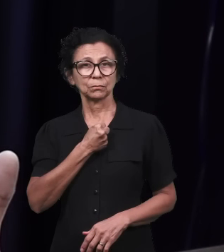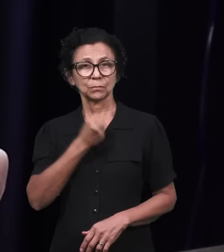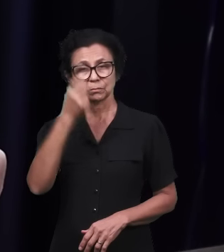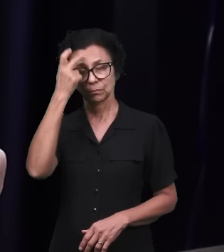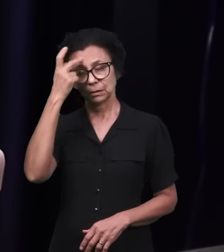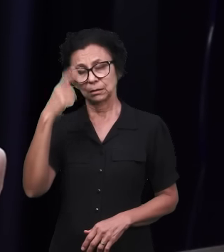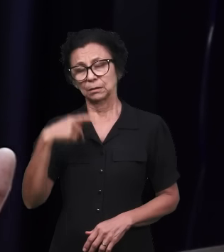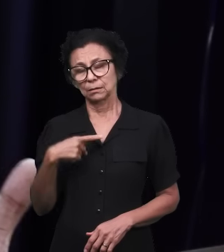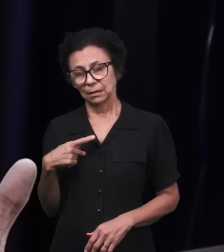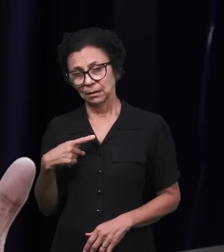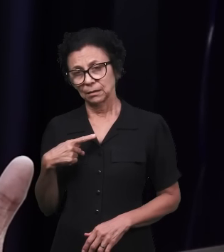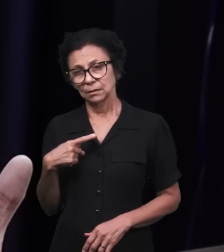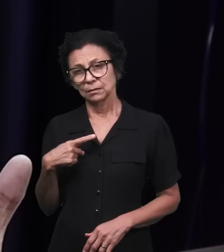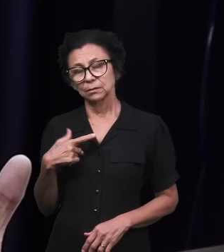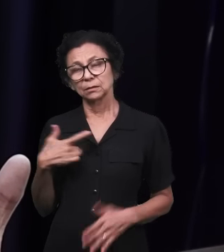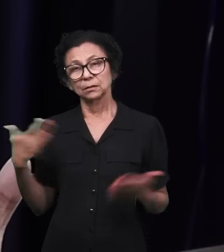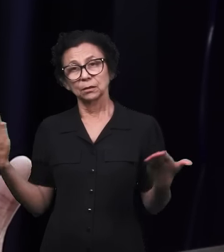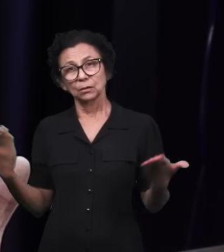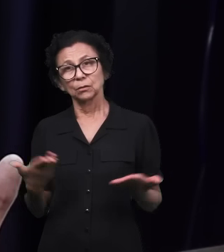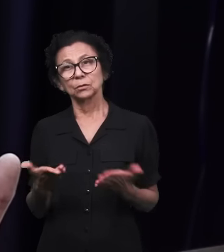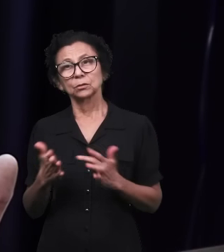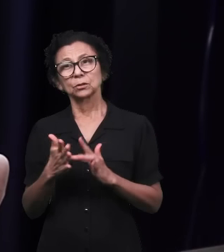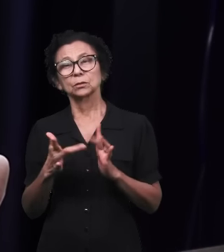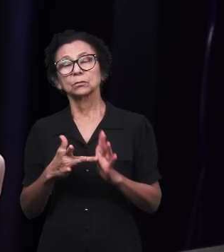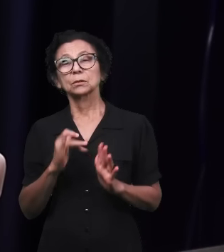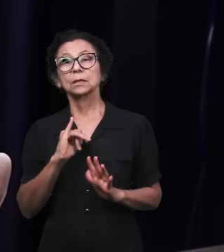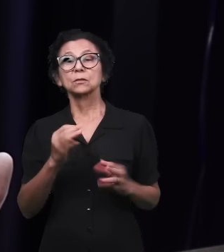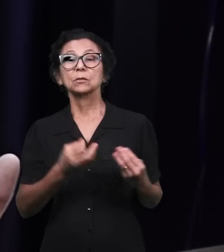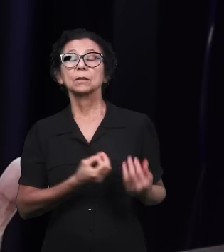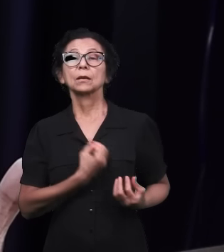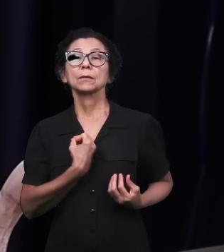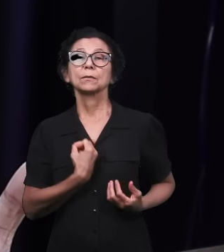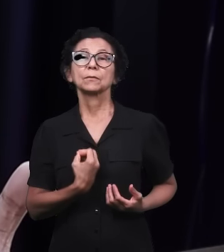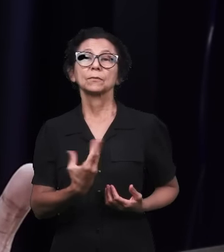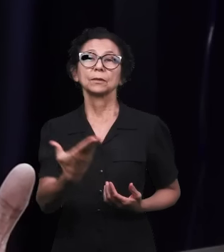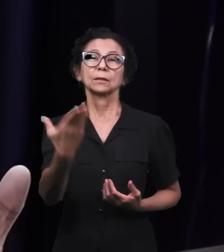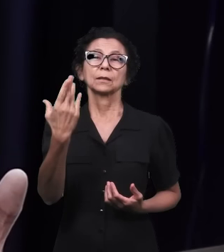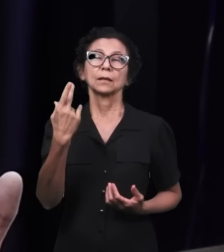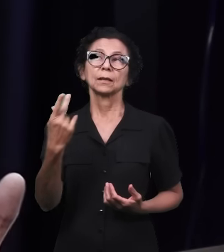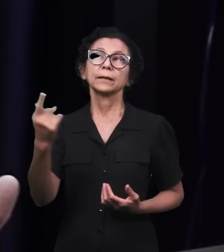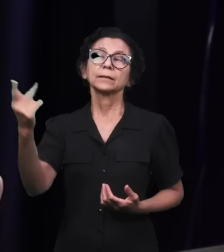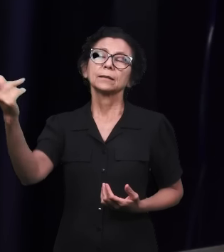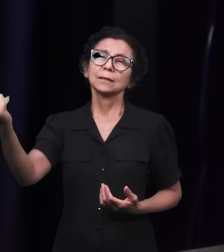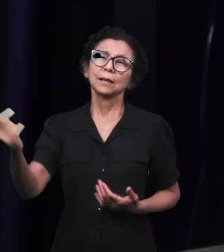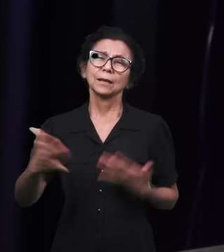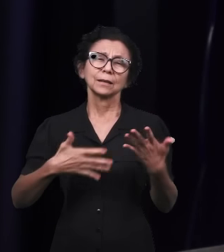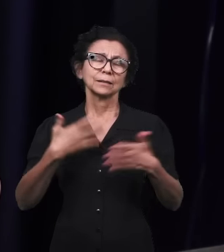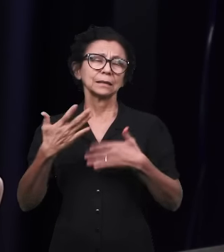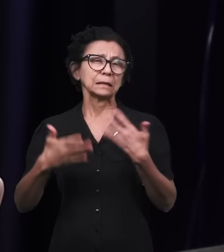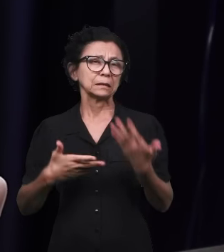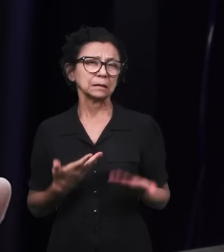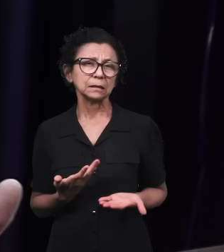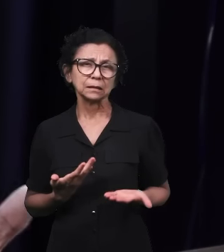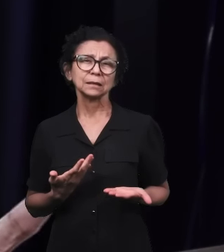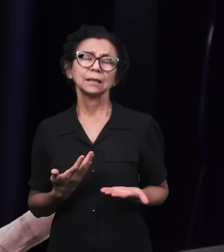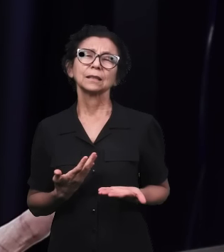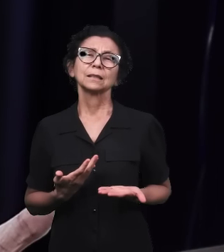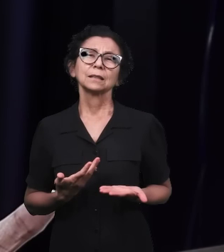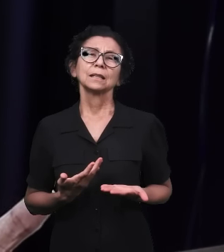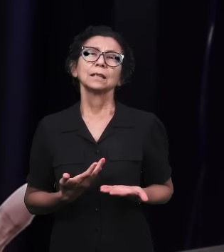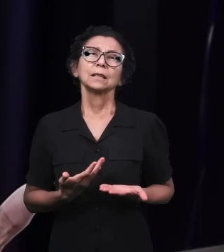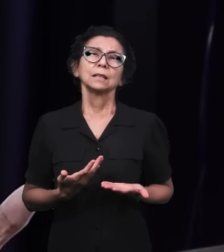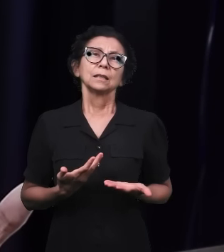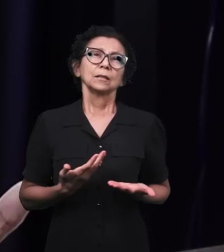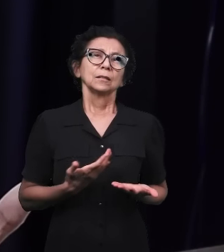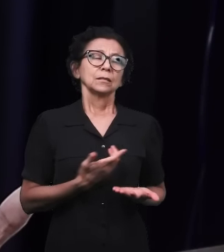seu coração, trazer vida ao seu coração, trazer uma nova direção. Em trevas, o homem está